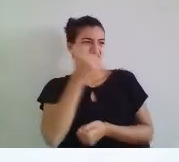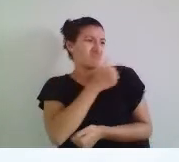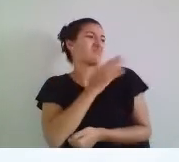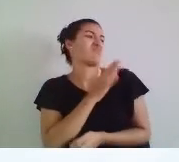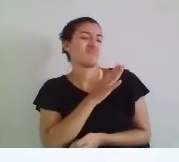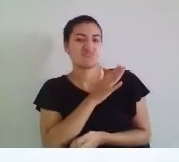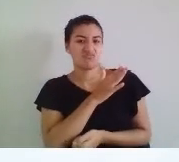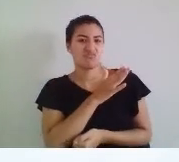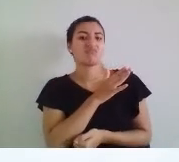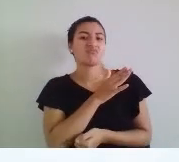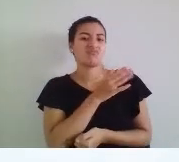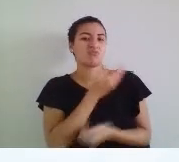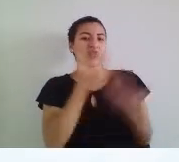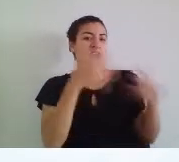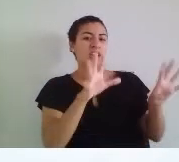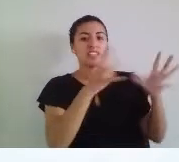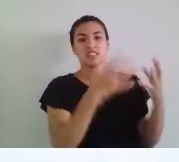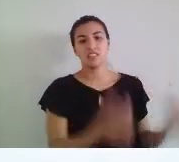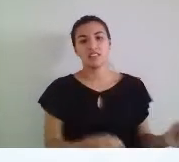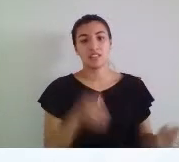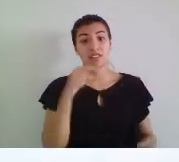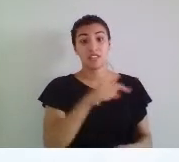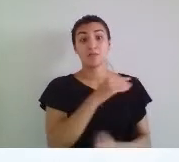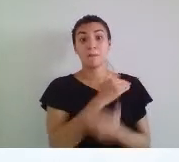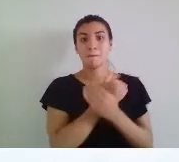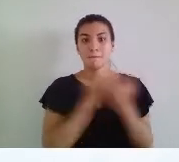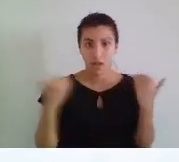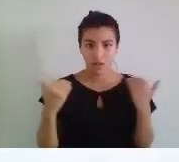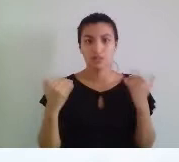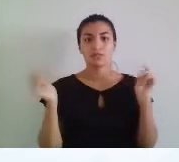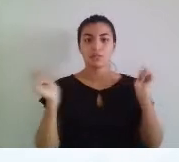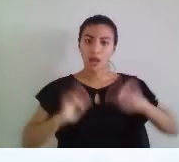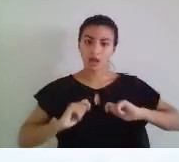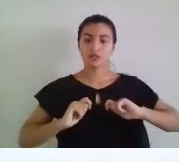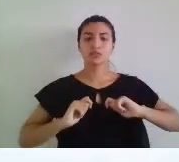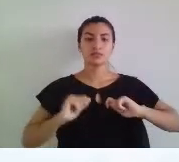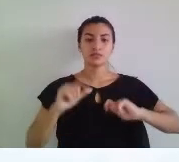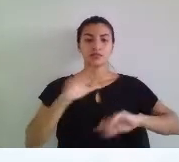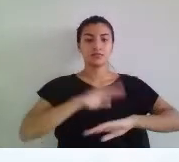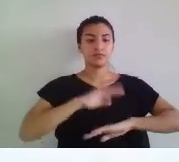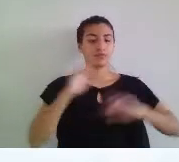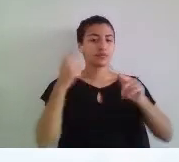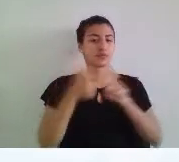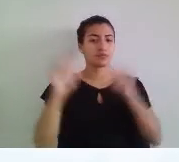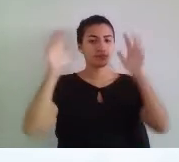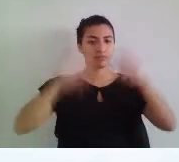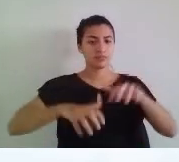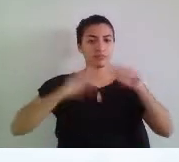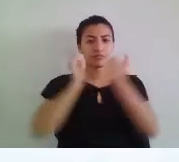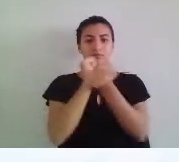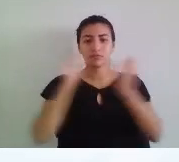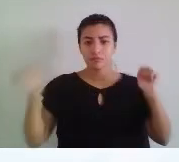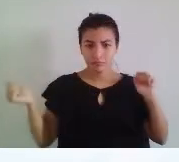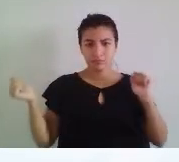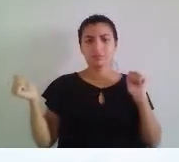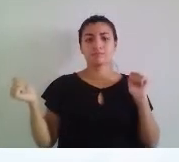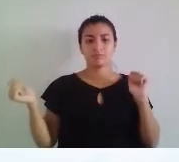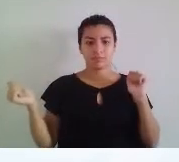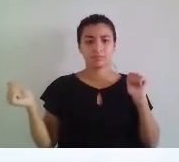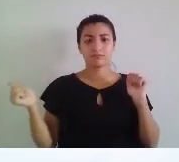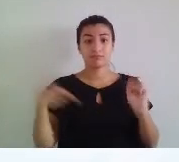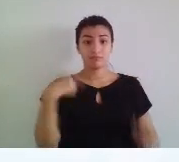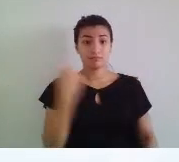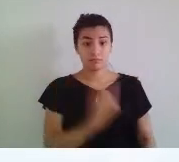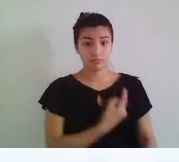mata, e a gente está vendo isso mais do que nunca. A gente está numa crise fenomenal, enorme, gigantesca, e a